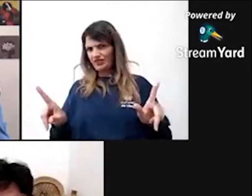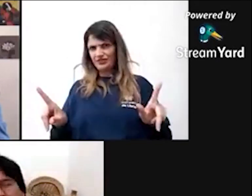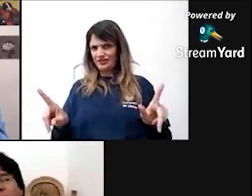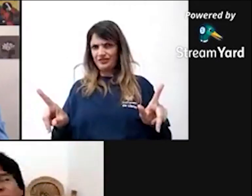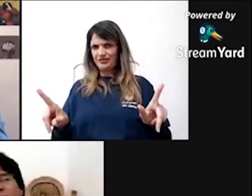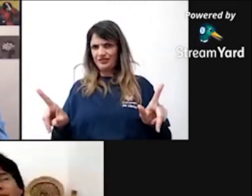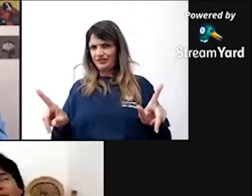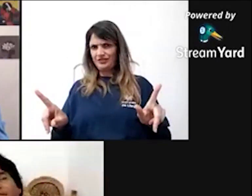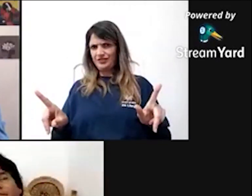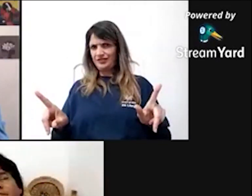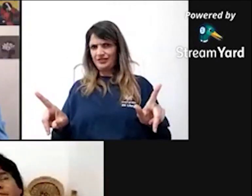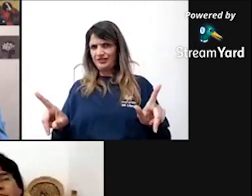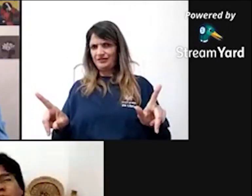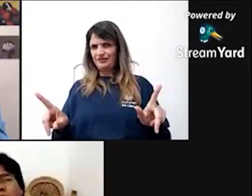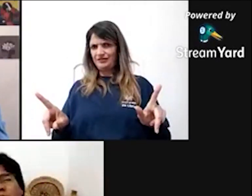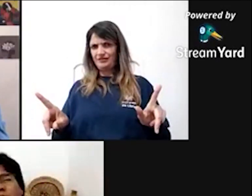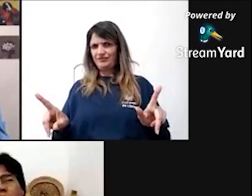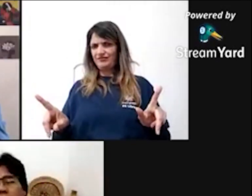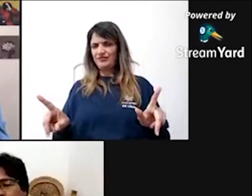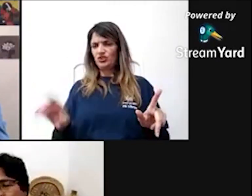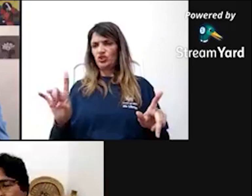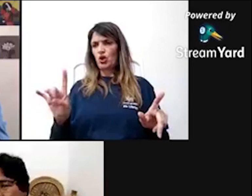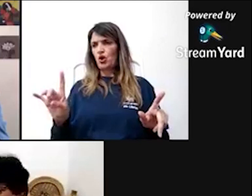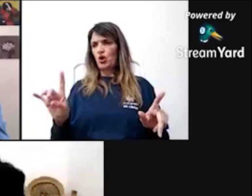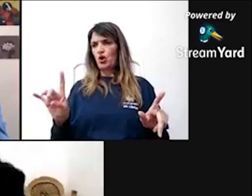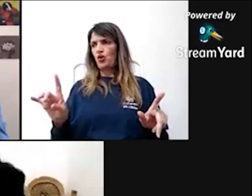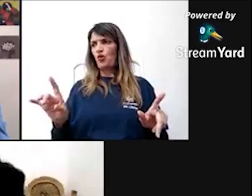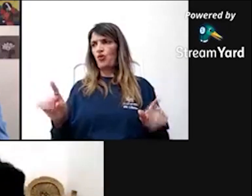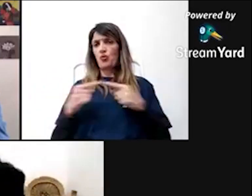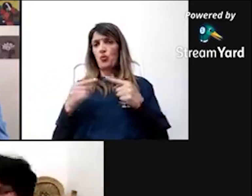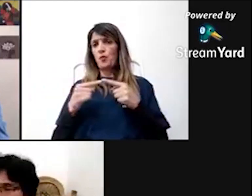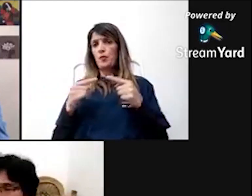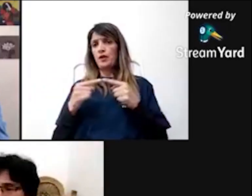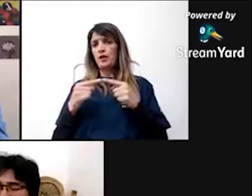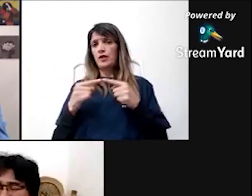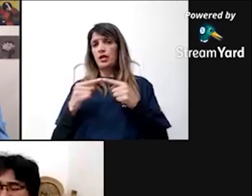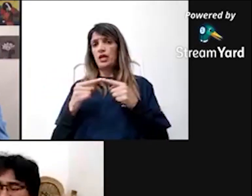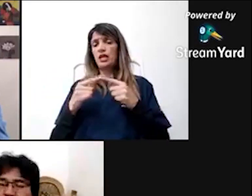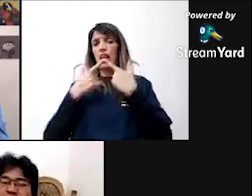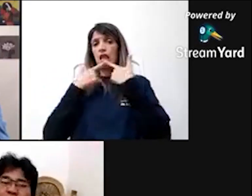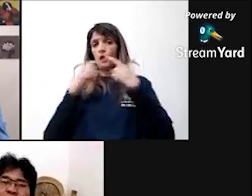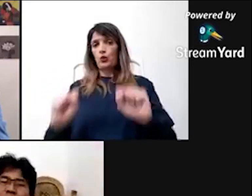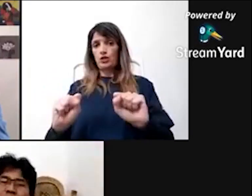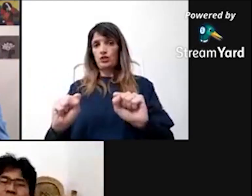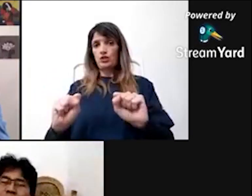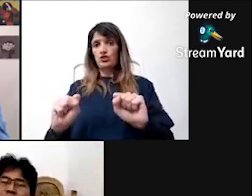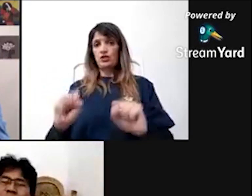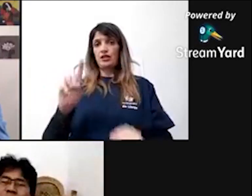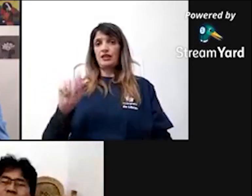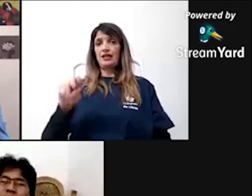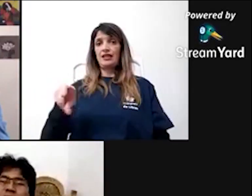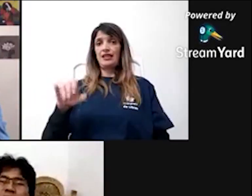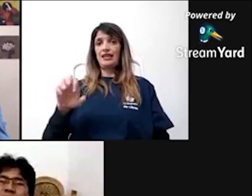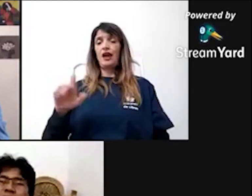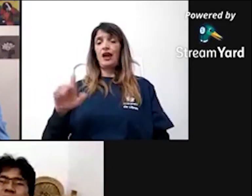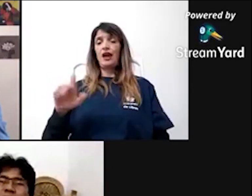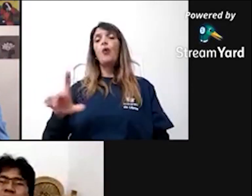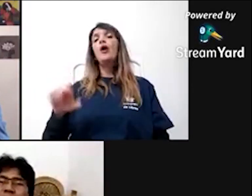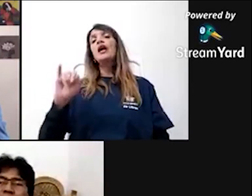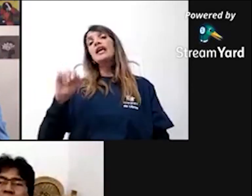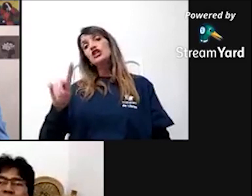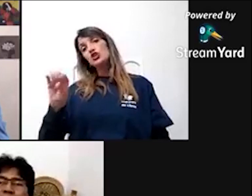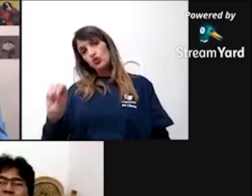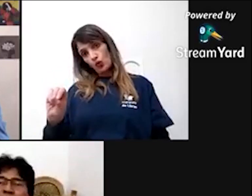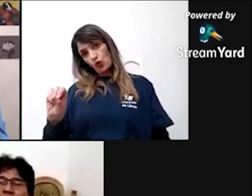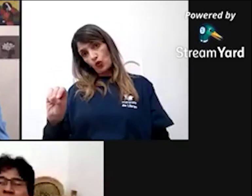uma coincidência linguística. Tá certo? Ah, o Daniel é índio ou é indígena? Não,